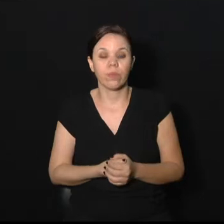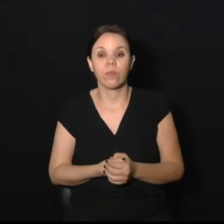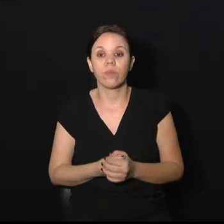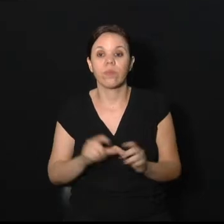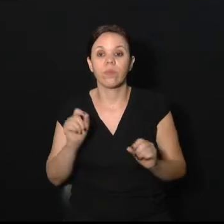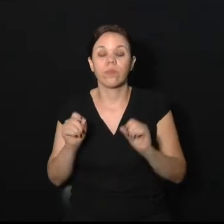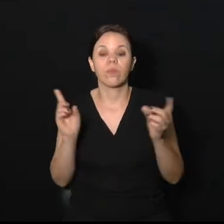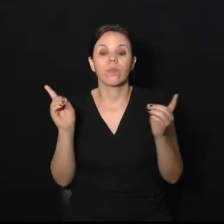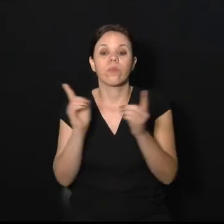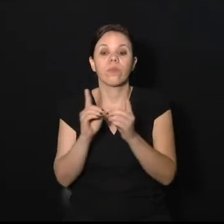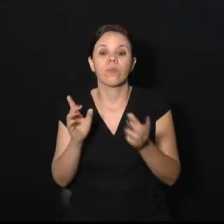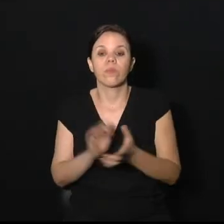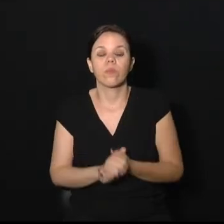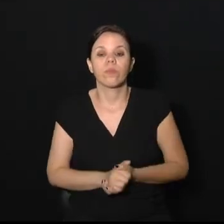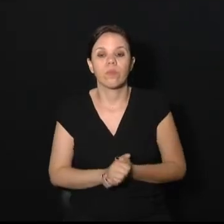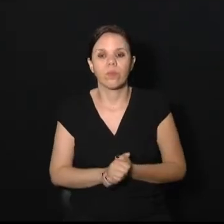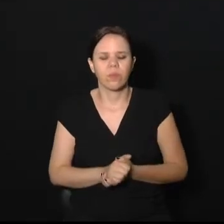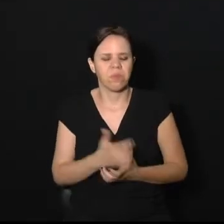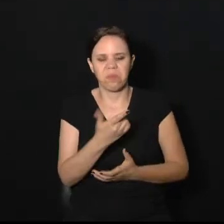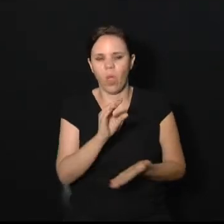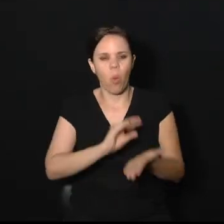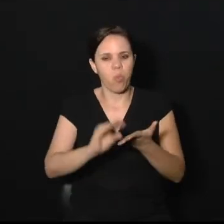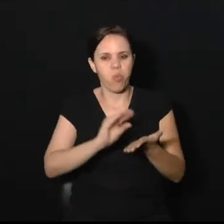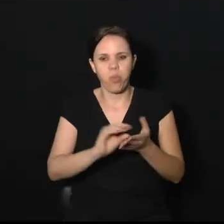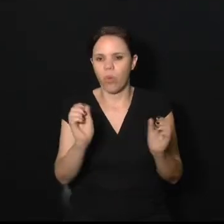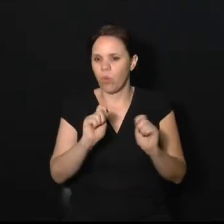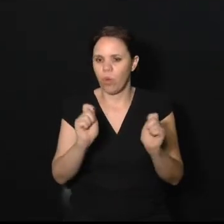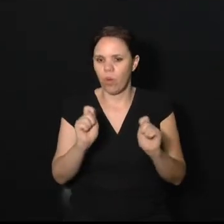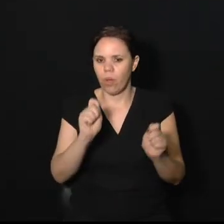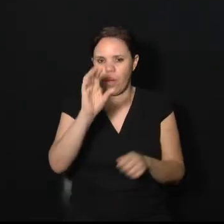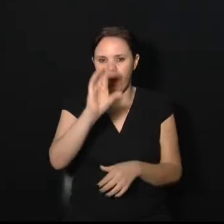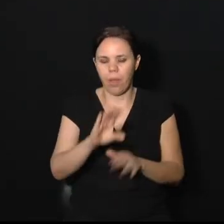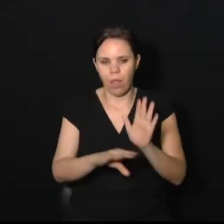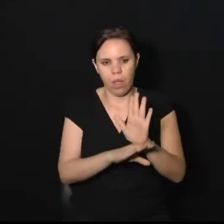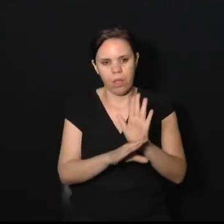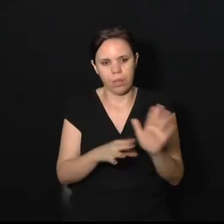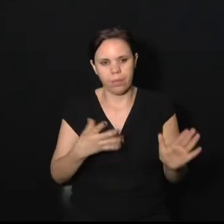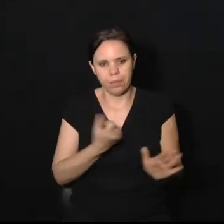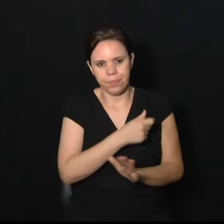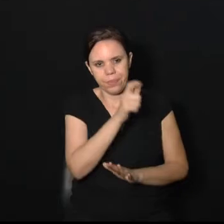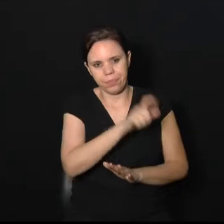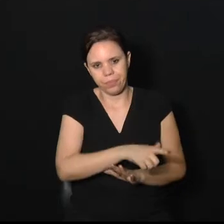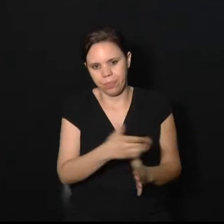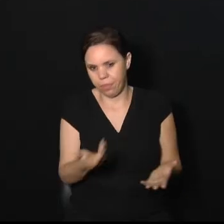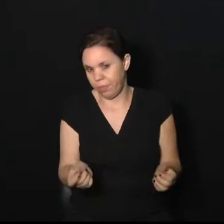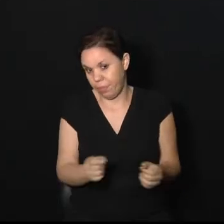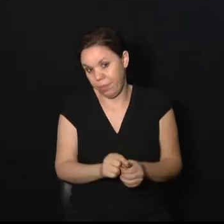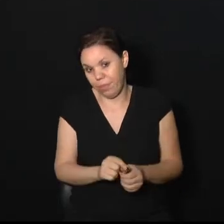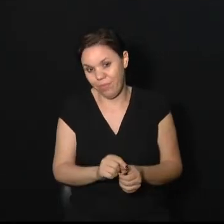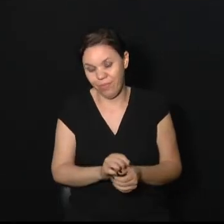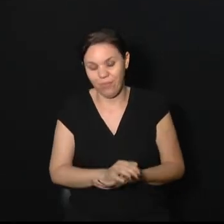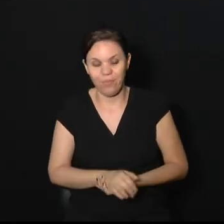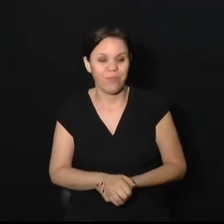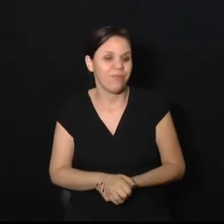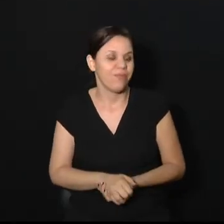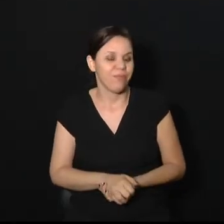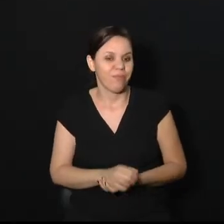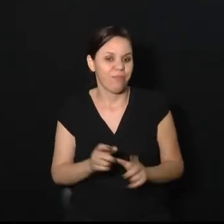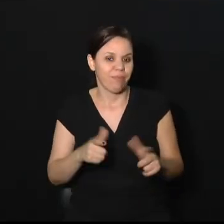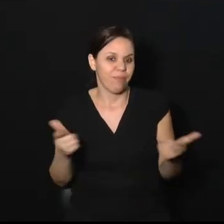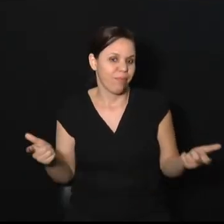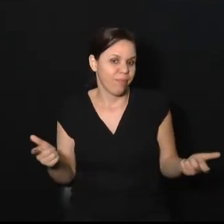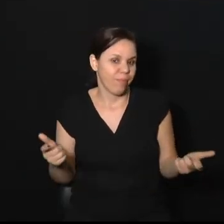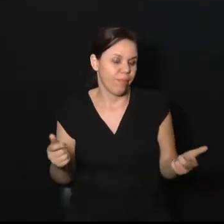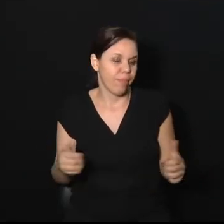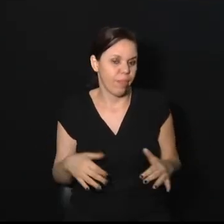de atendimento sem custo, porque o cidadão não vai cobrar por ter salvado alguém ou ter feito esses primeiros socorros. Então, você aumenta muito